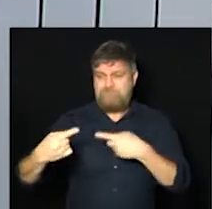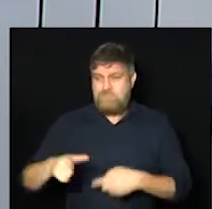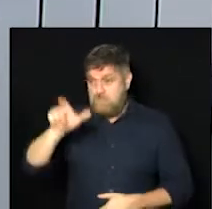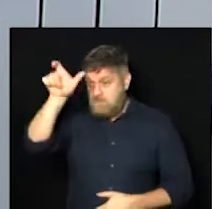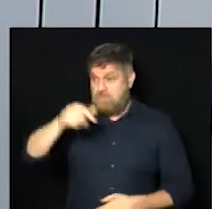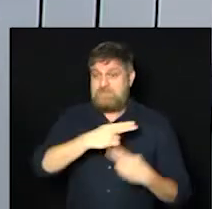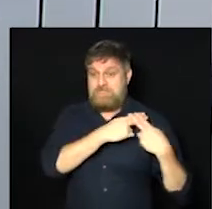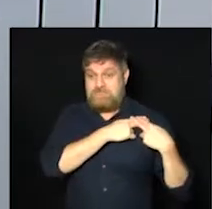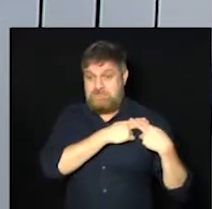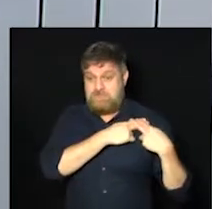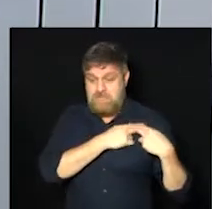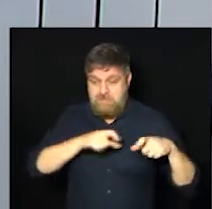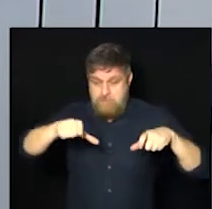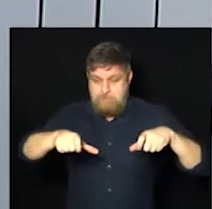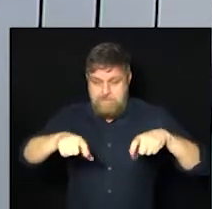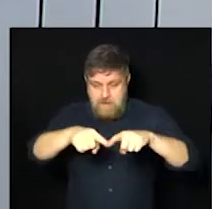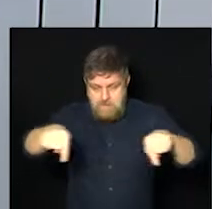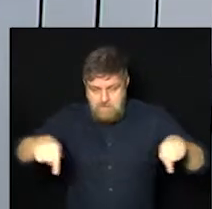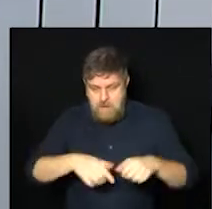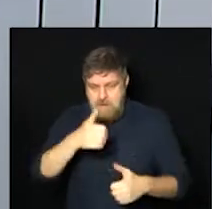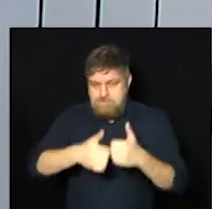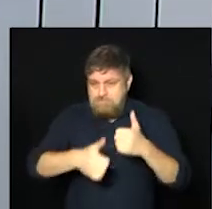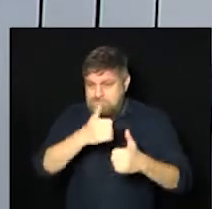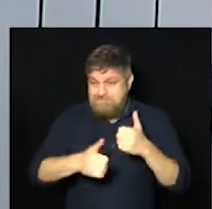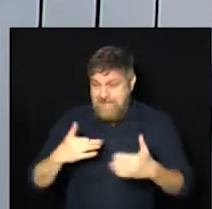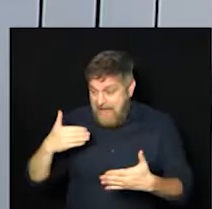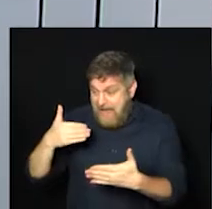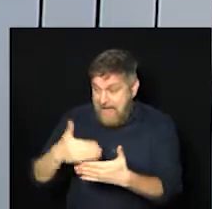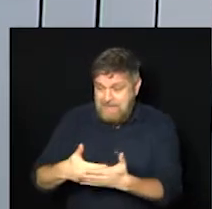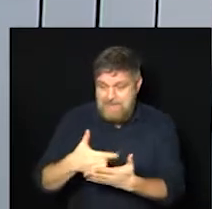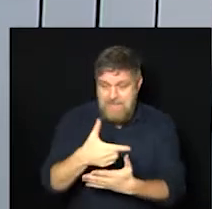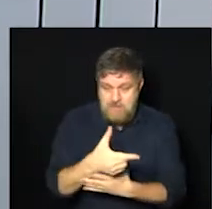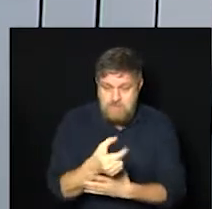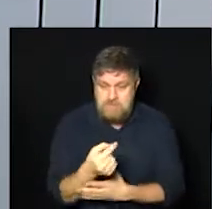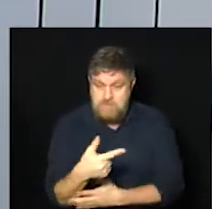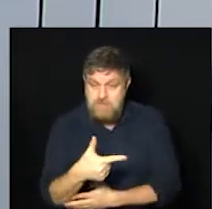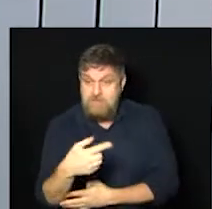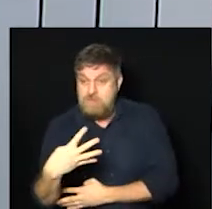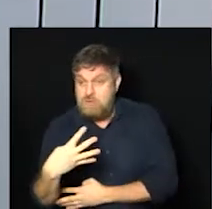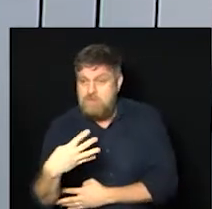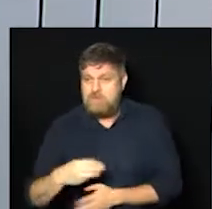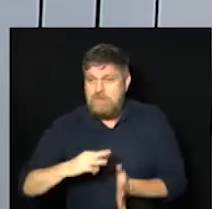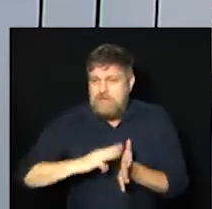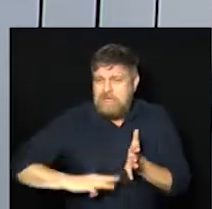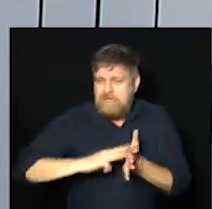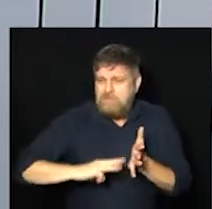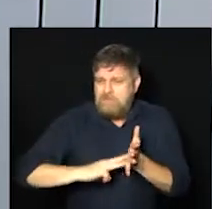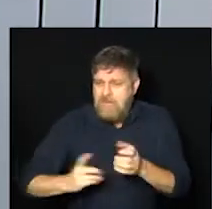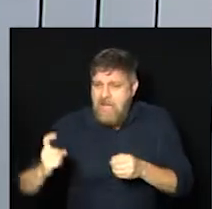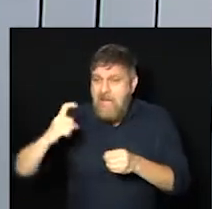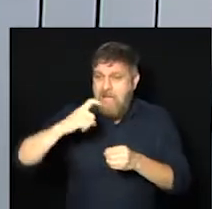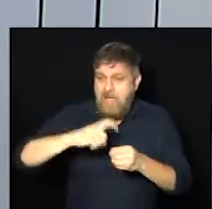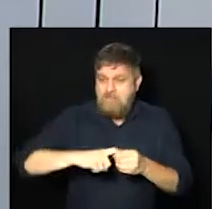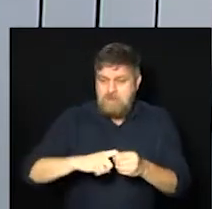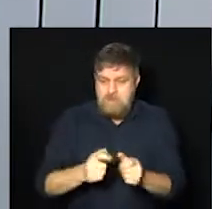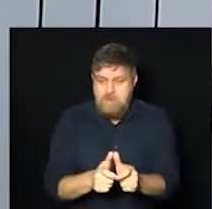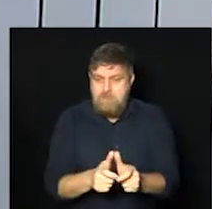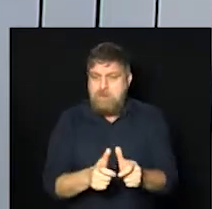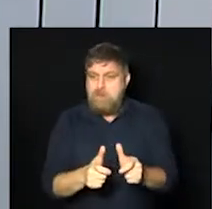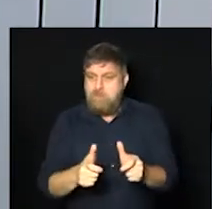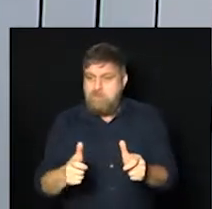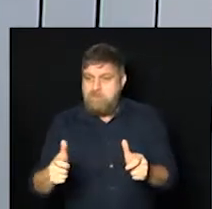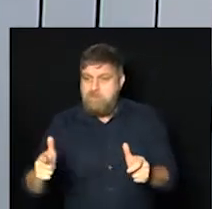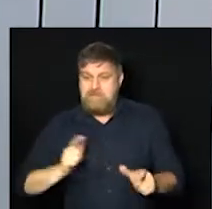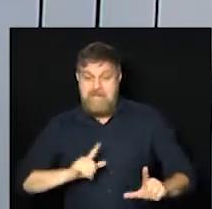Liga Paulista de Futsal. Mandato até 2024 e que a modalidade possa voltar a crescer,